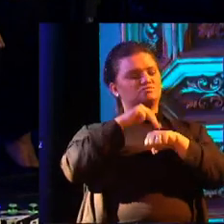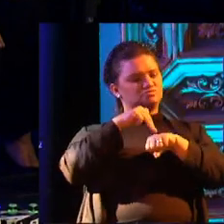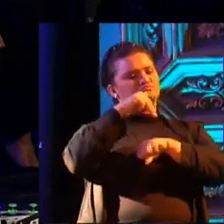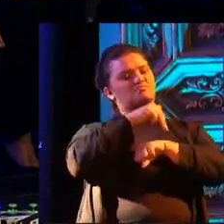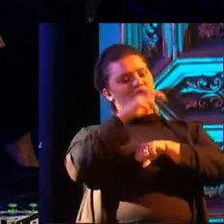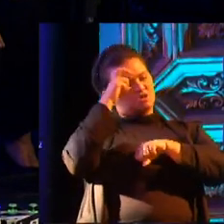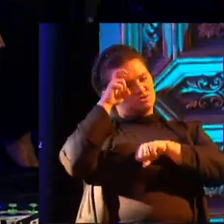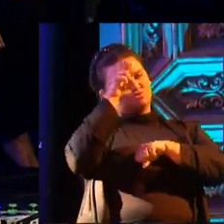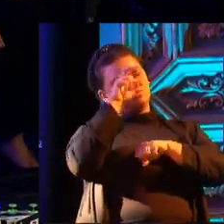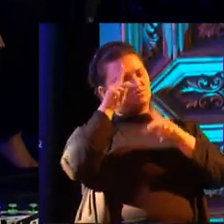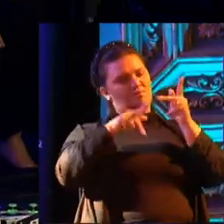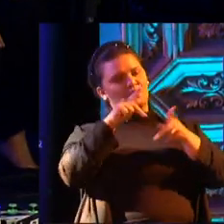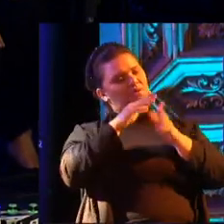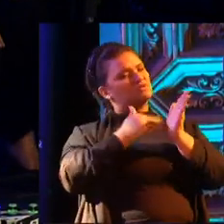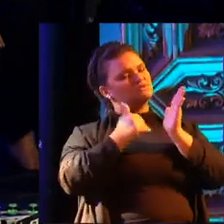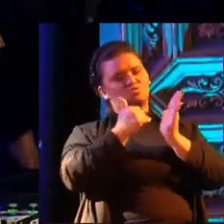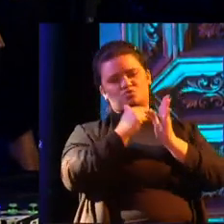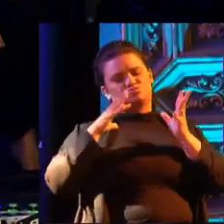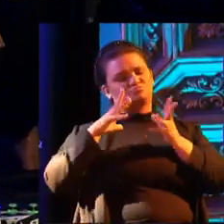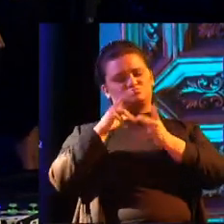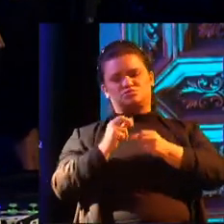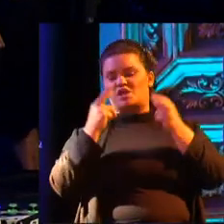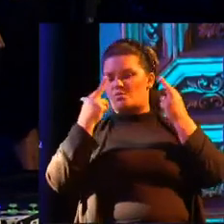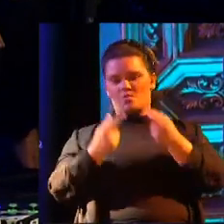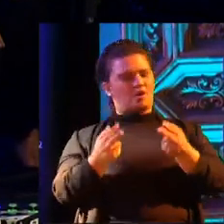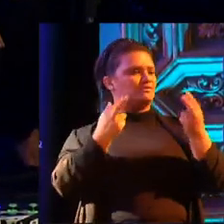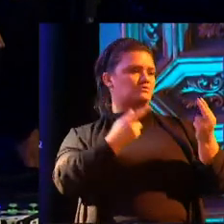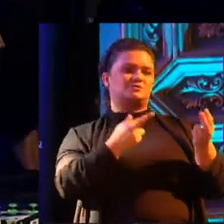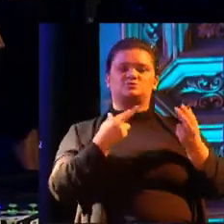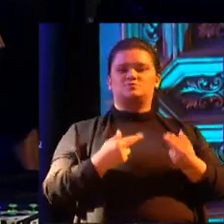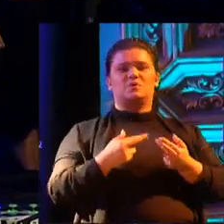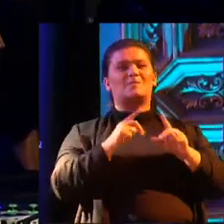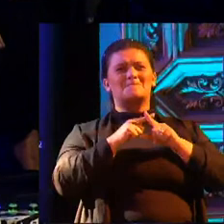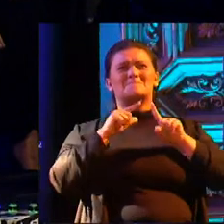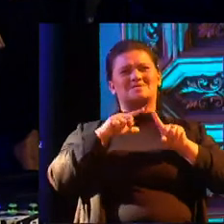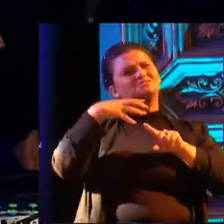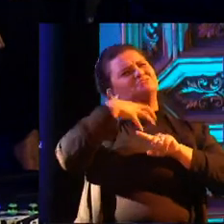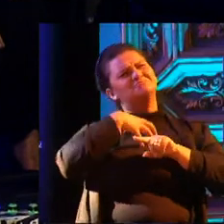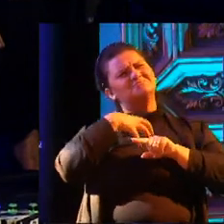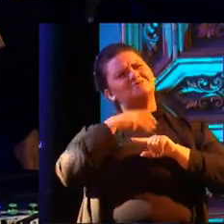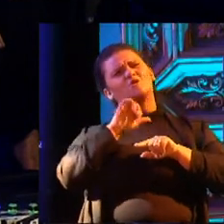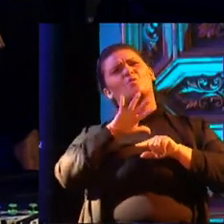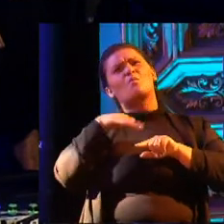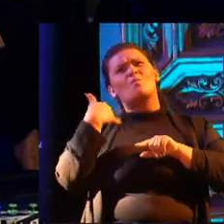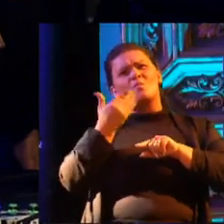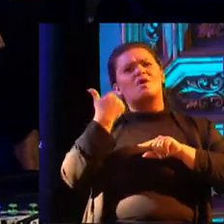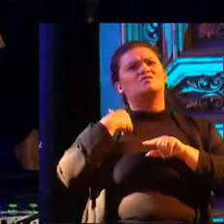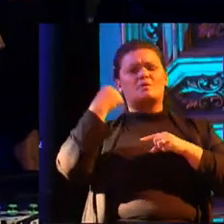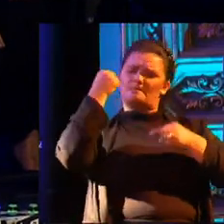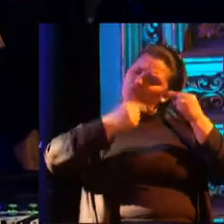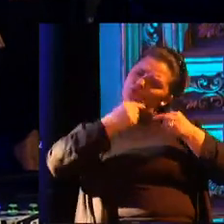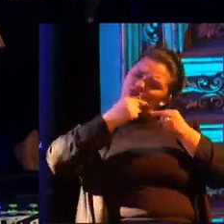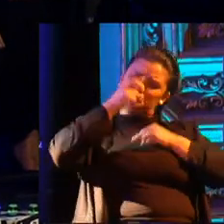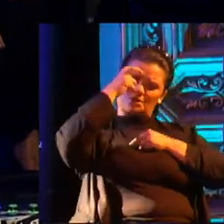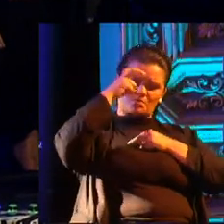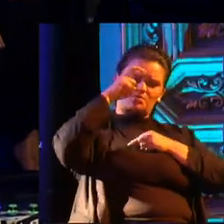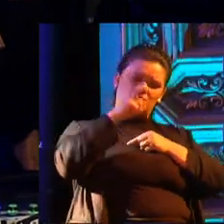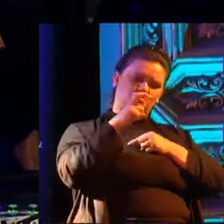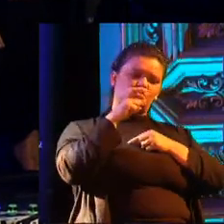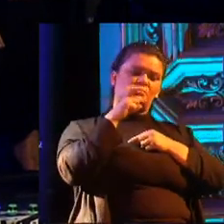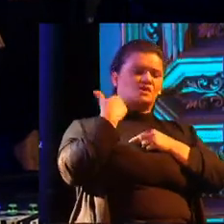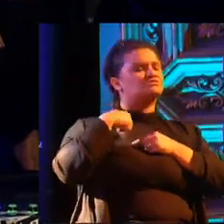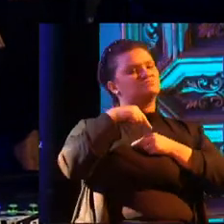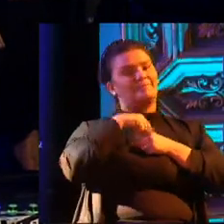popular, é igualzinho em todos os lugares do mundo. Mas eu tenho a sensação sempre que, quando a gente fala de política cultural, a gente